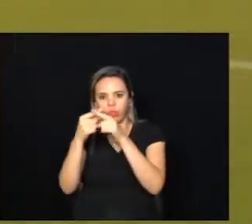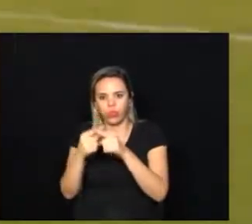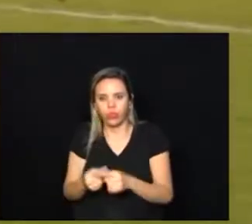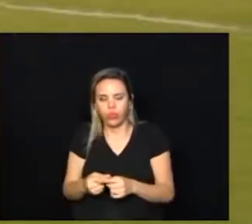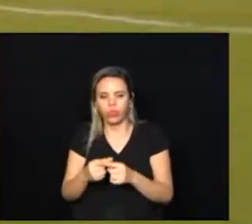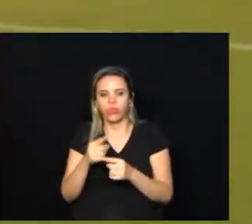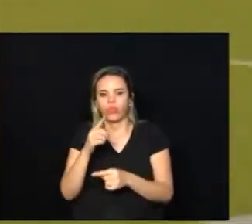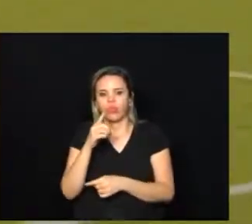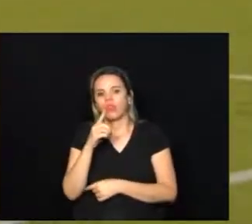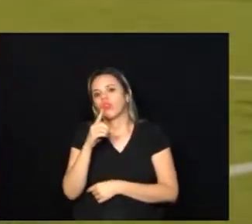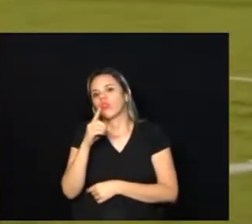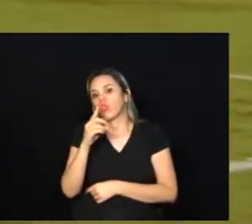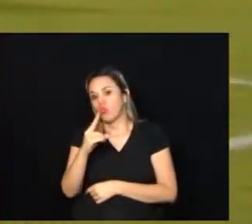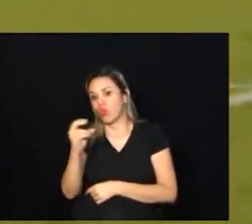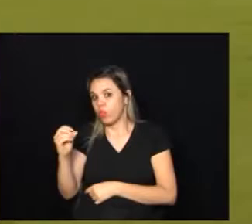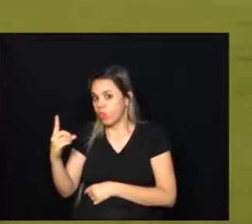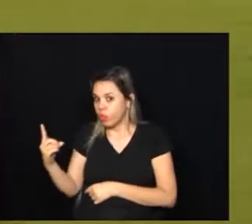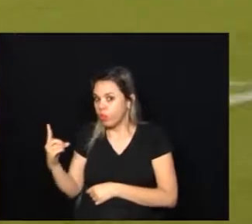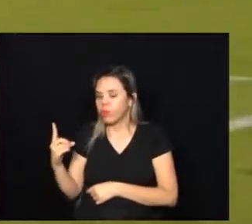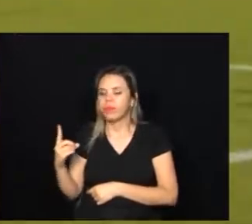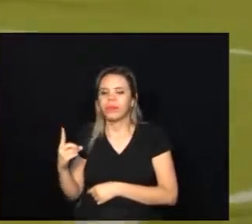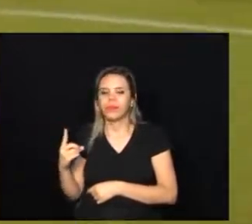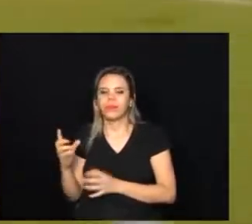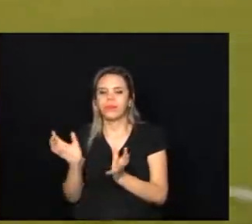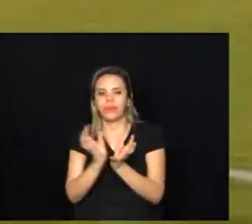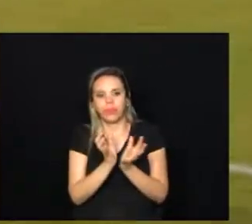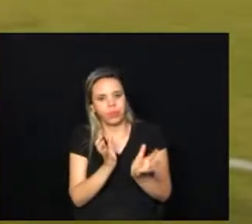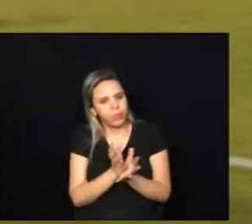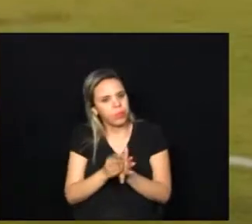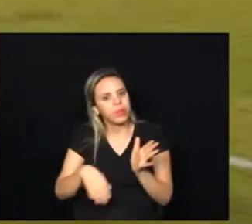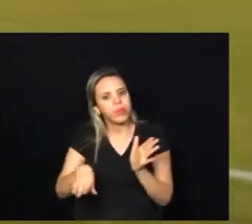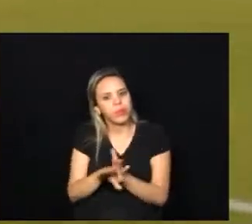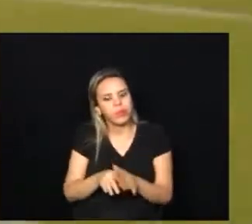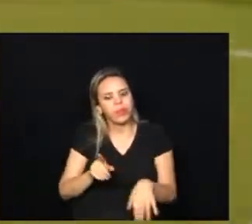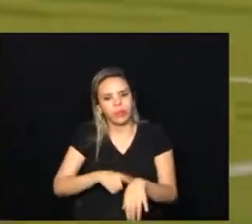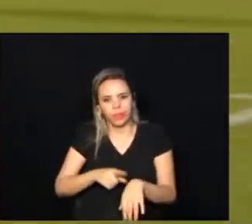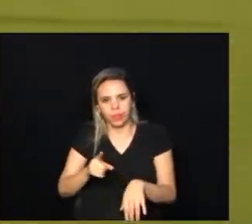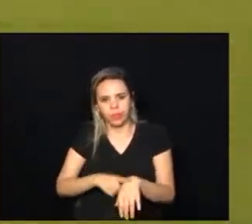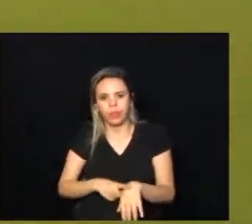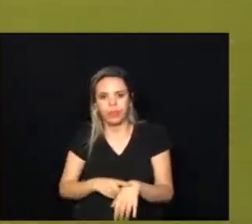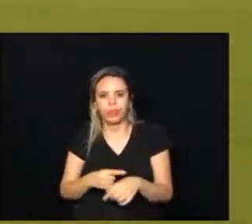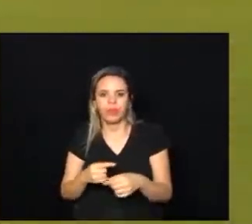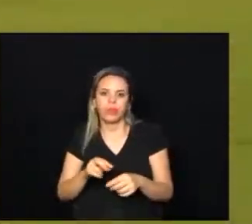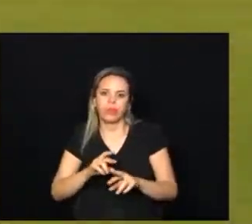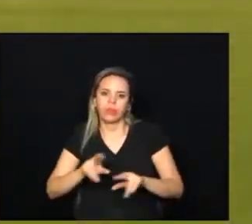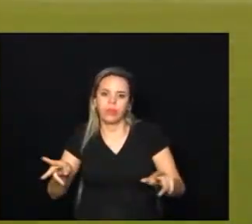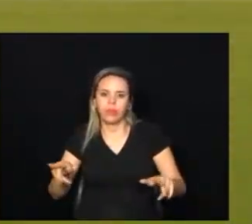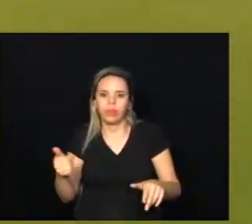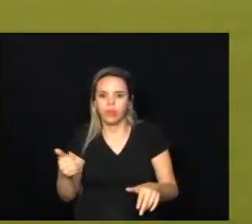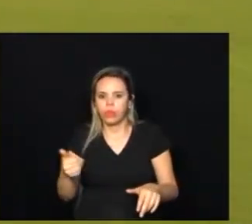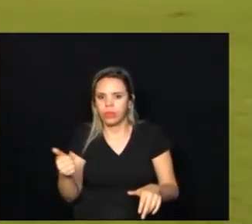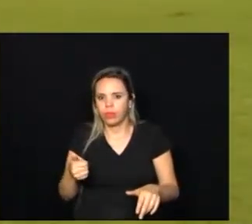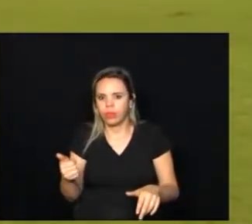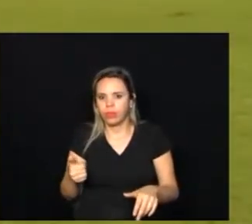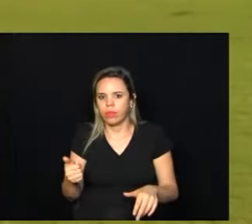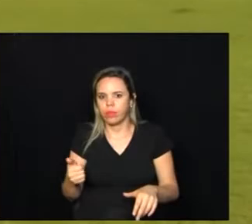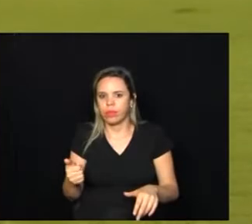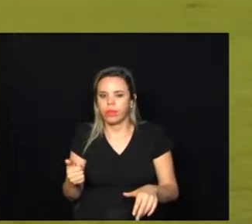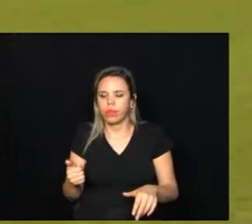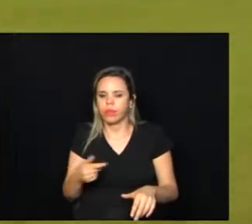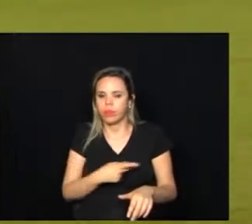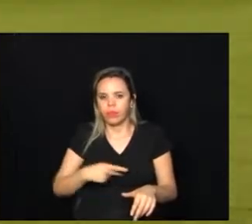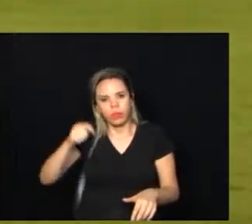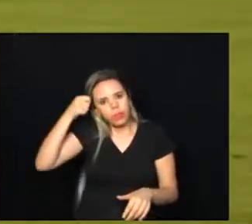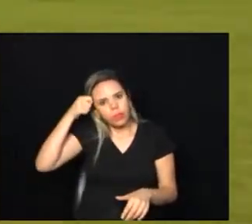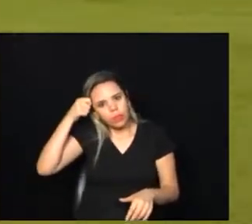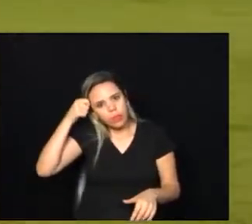número 201. Só que as equipes chegam em momentos opostos. Primeiro, a mandante Ponte